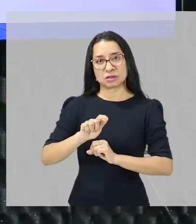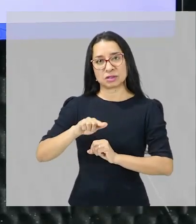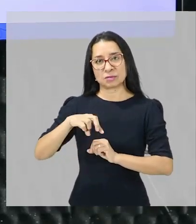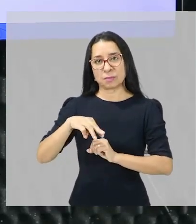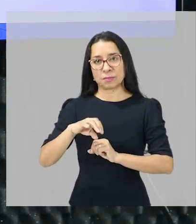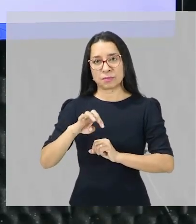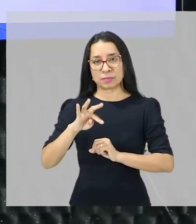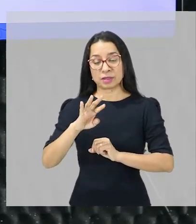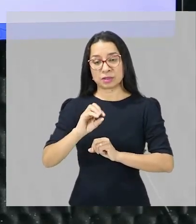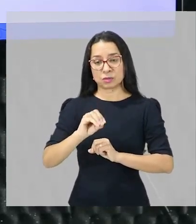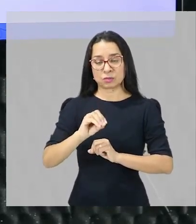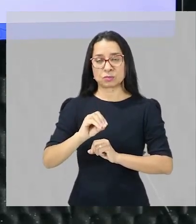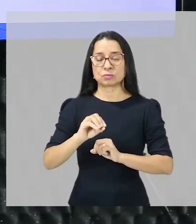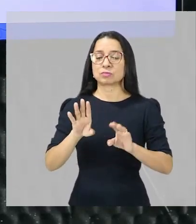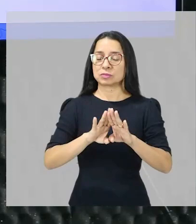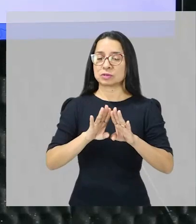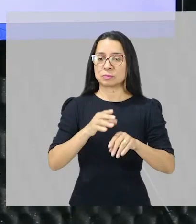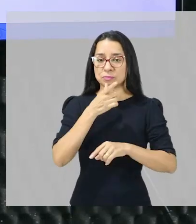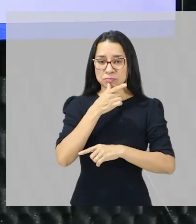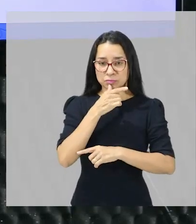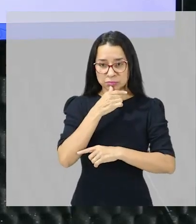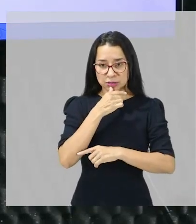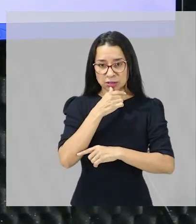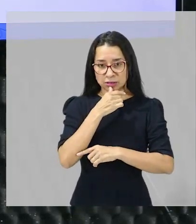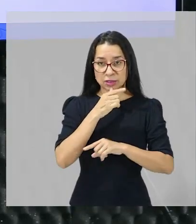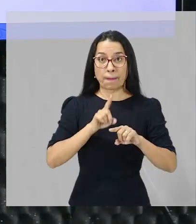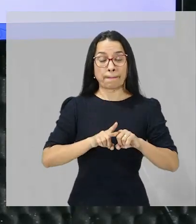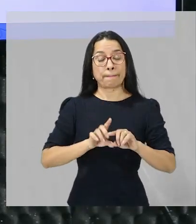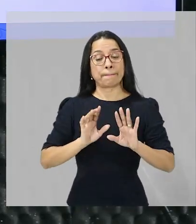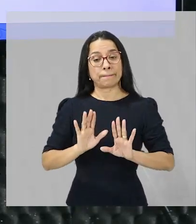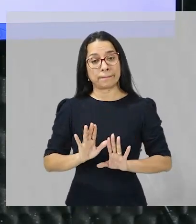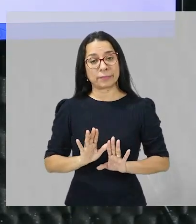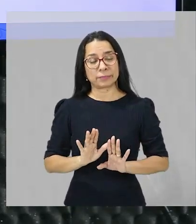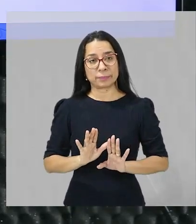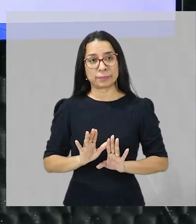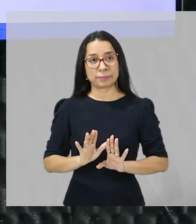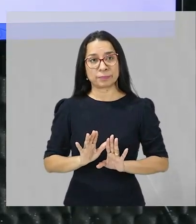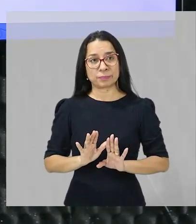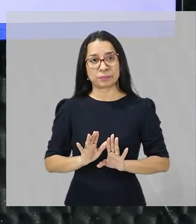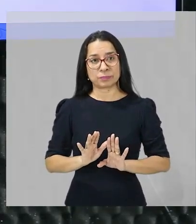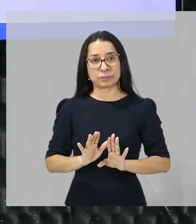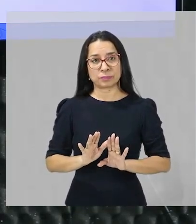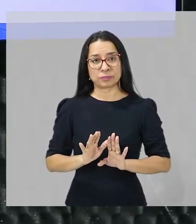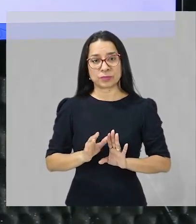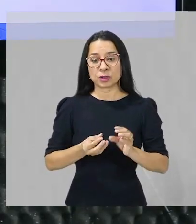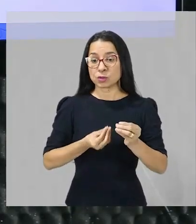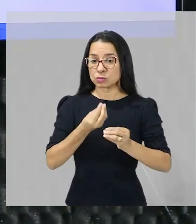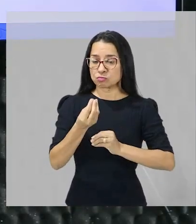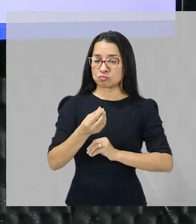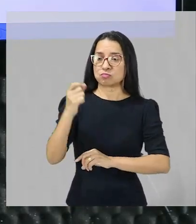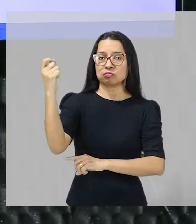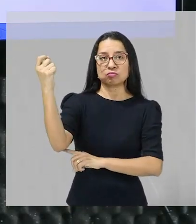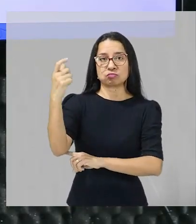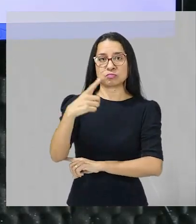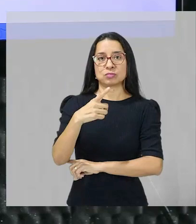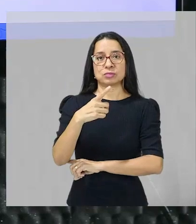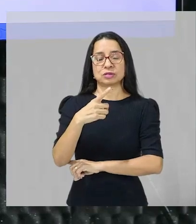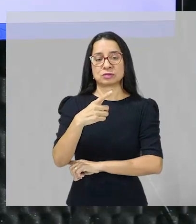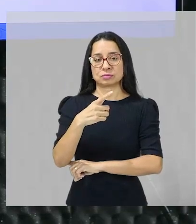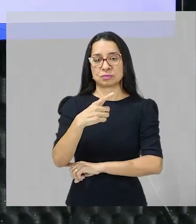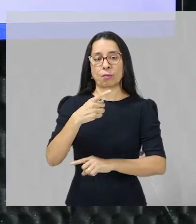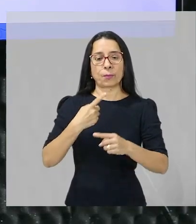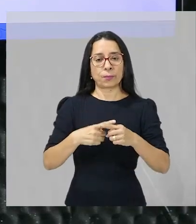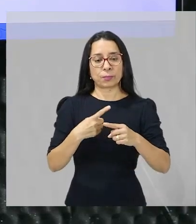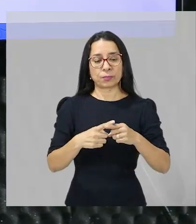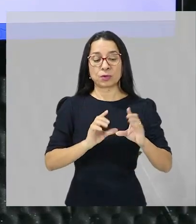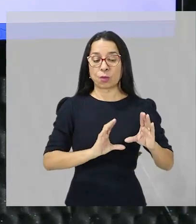era o mesmo. Com exceção, olha só o que ele fala, com exceção das condições de iluminação. Por quê? Porque